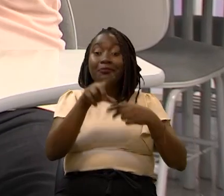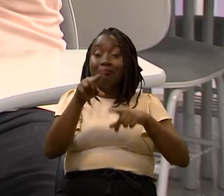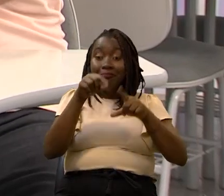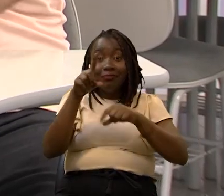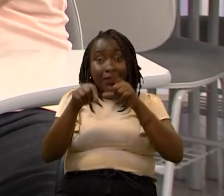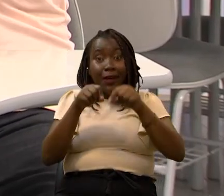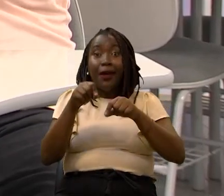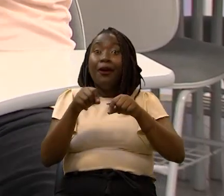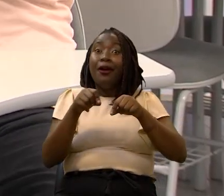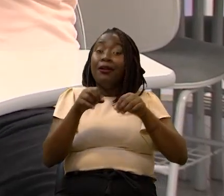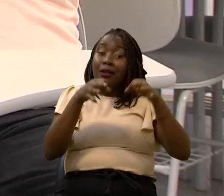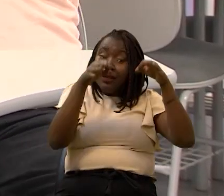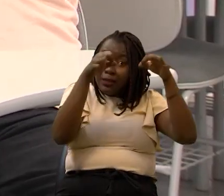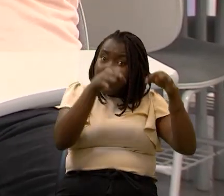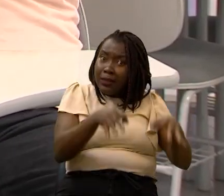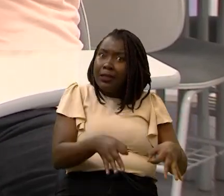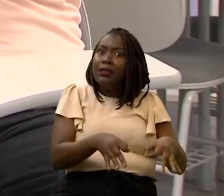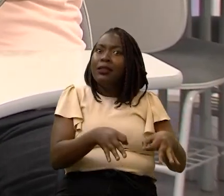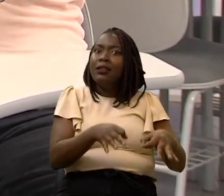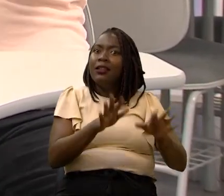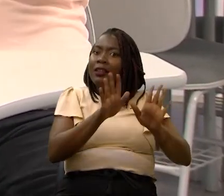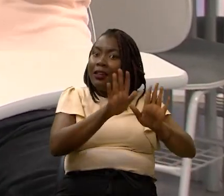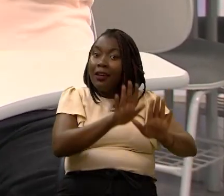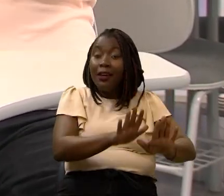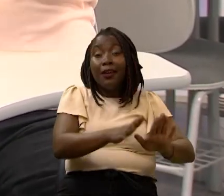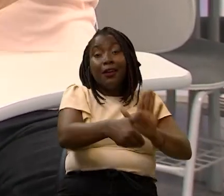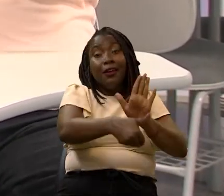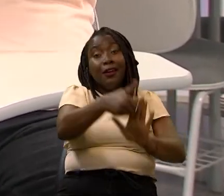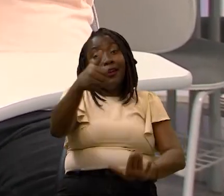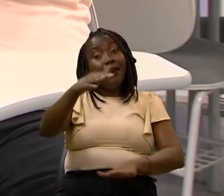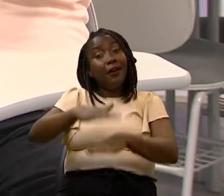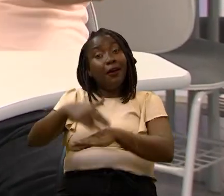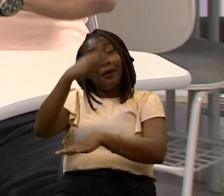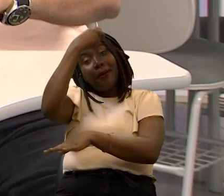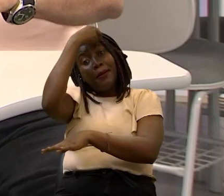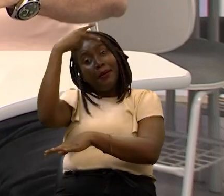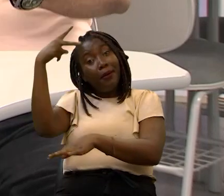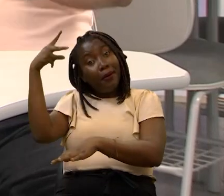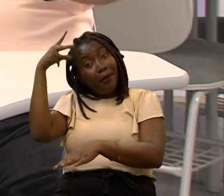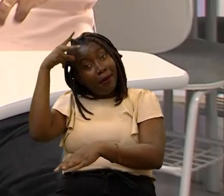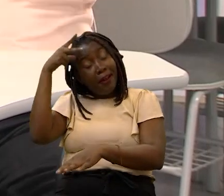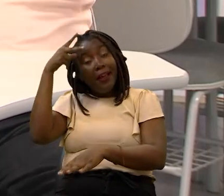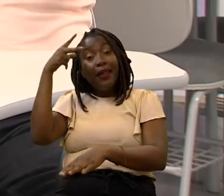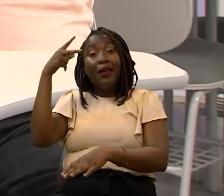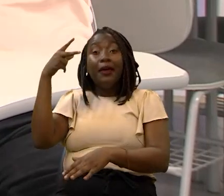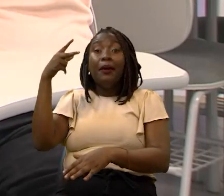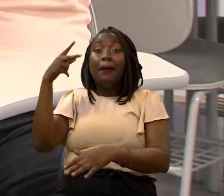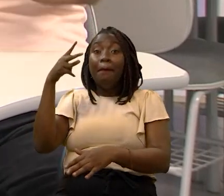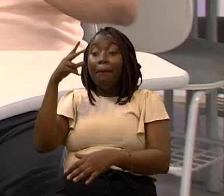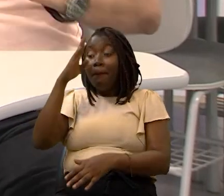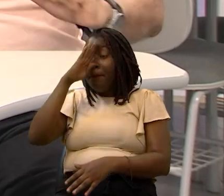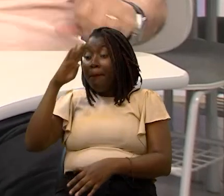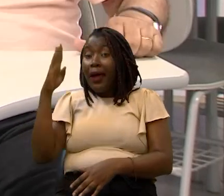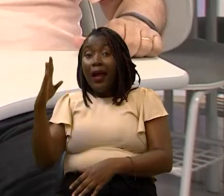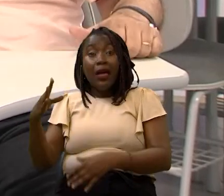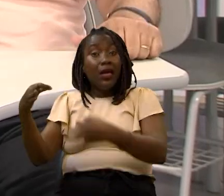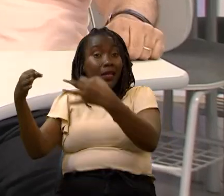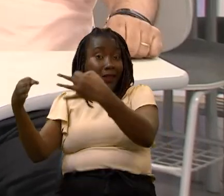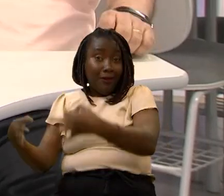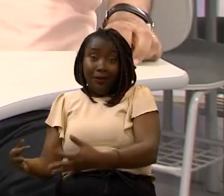reciclável, coloque no local adequado para ser retirado pela prefeitura, para que se dê um